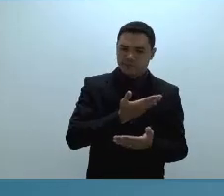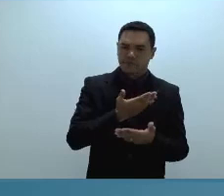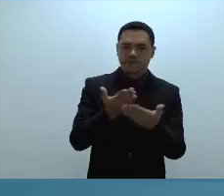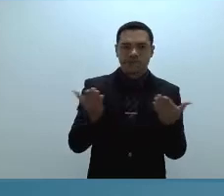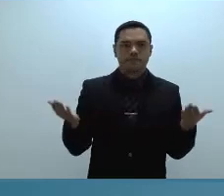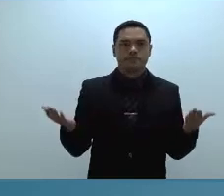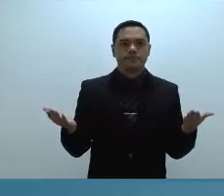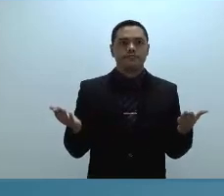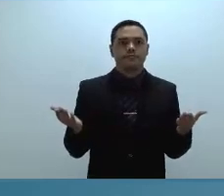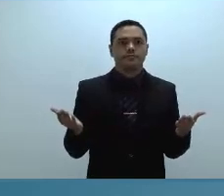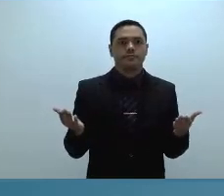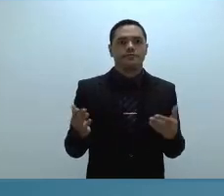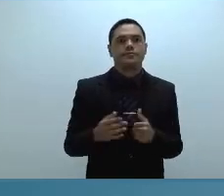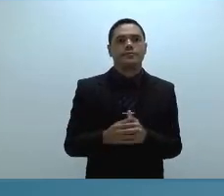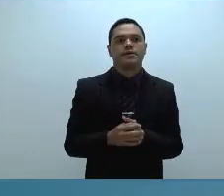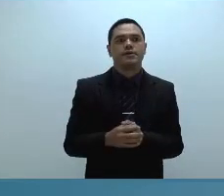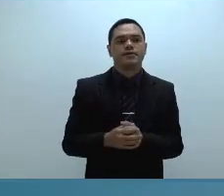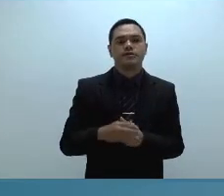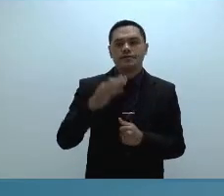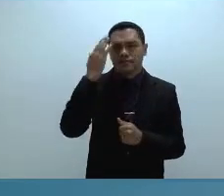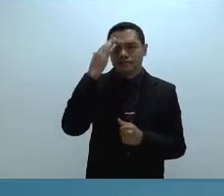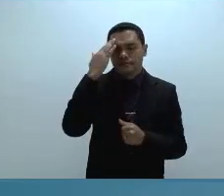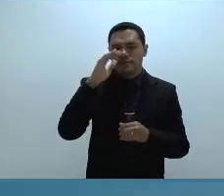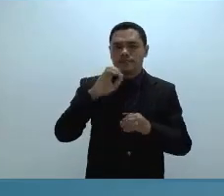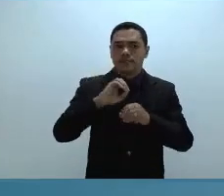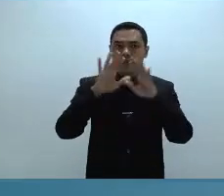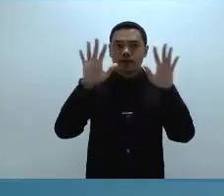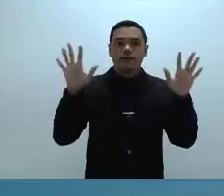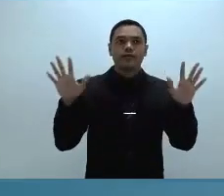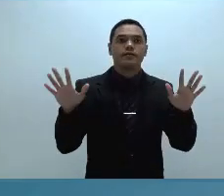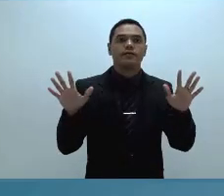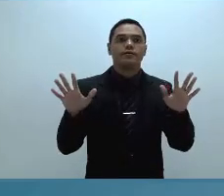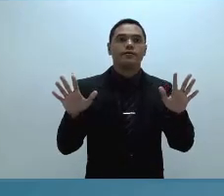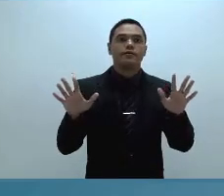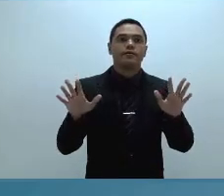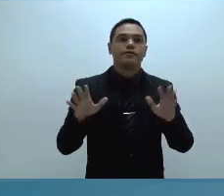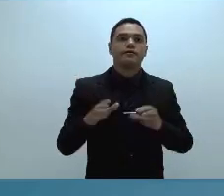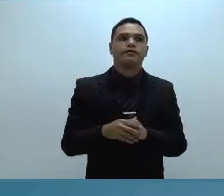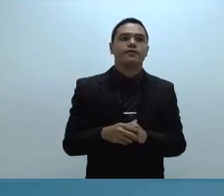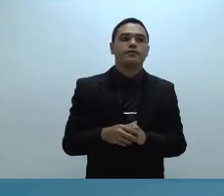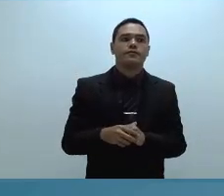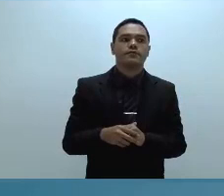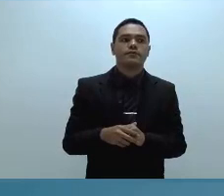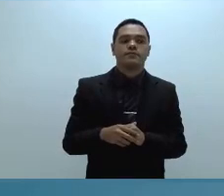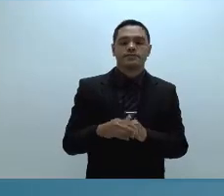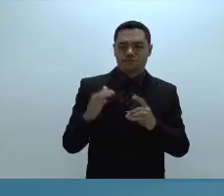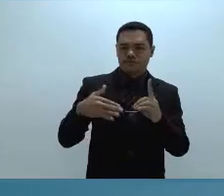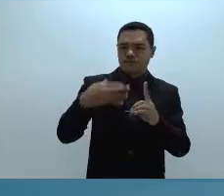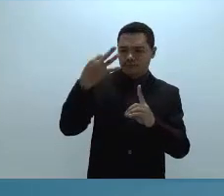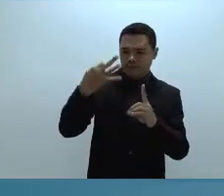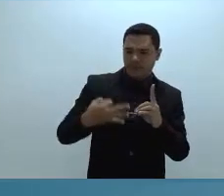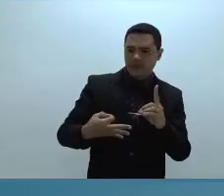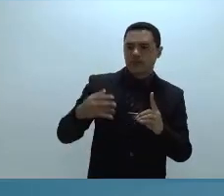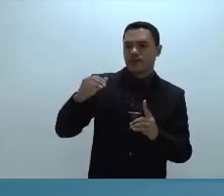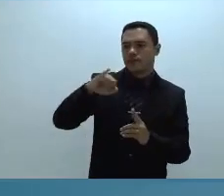excelência, a prevalecer o entendimento firmado pelo nosso colega José Roberto,